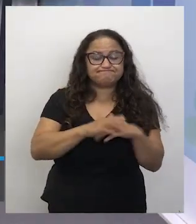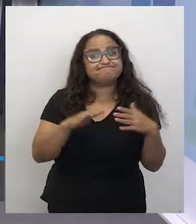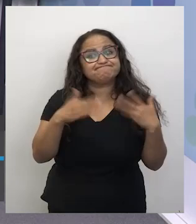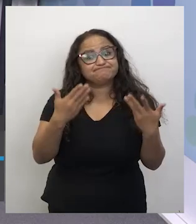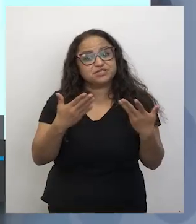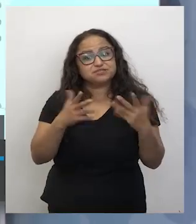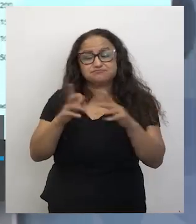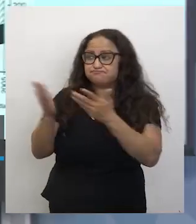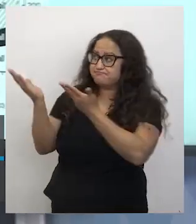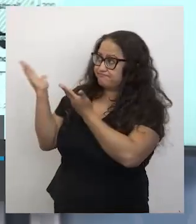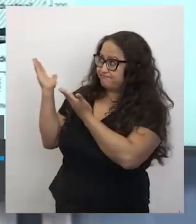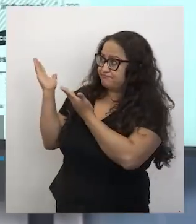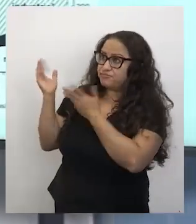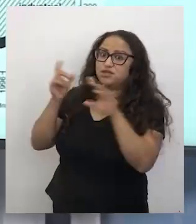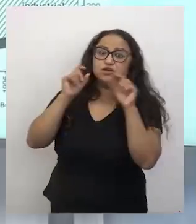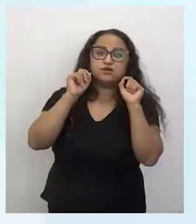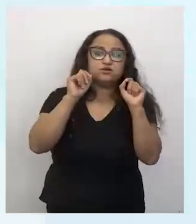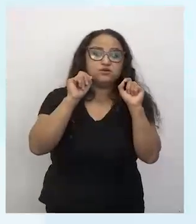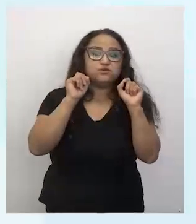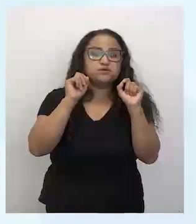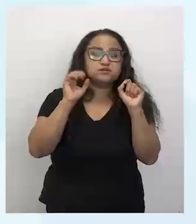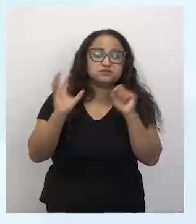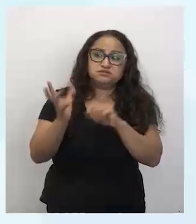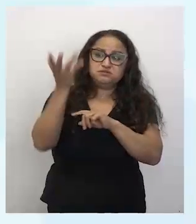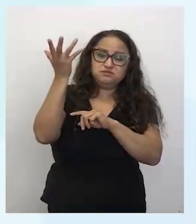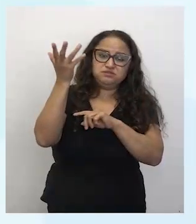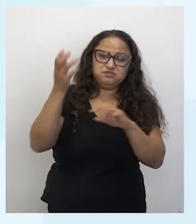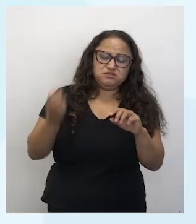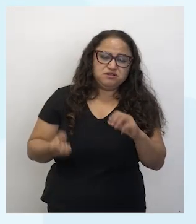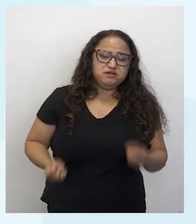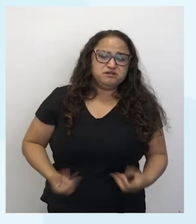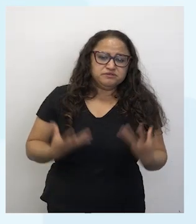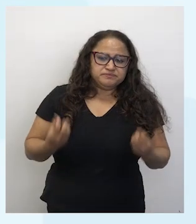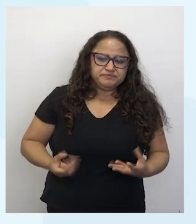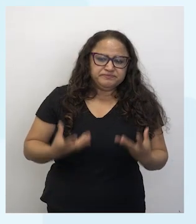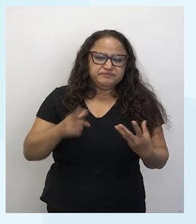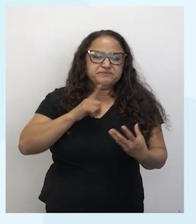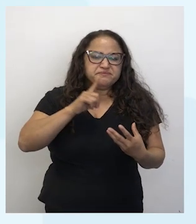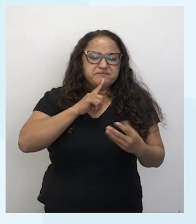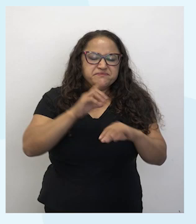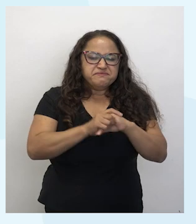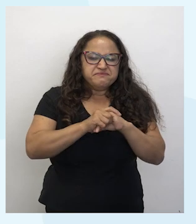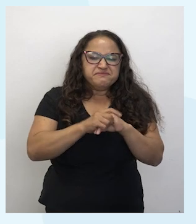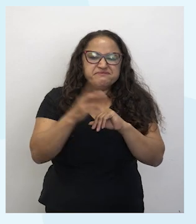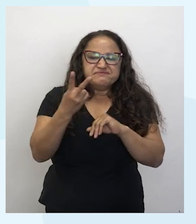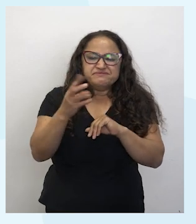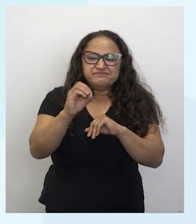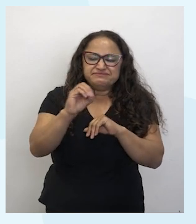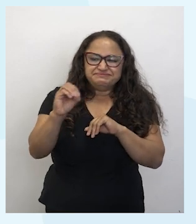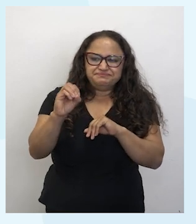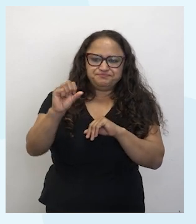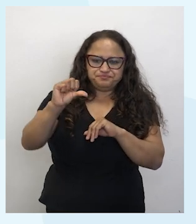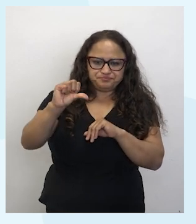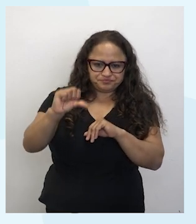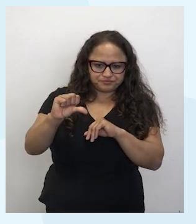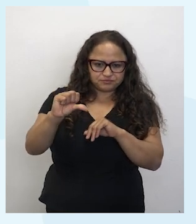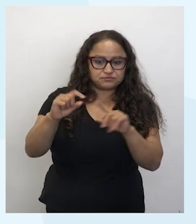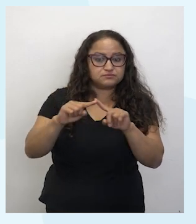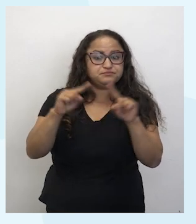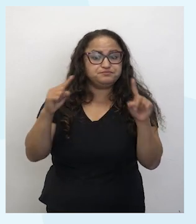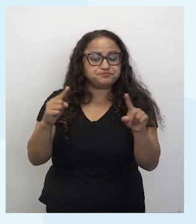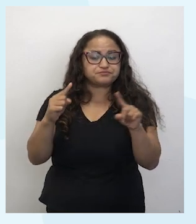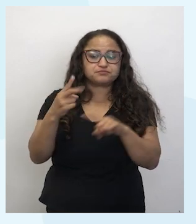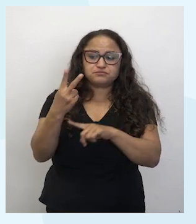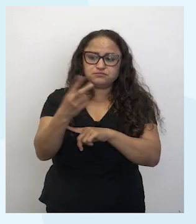nessa imagem aqui, olha o que está acontecendo com o consumo. Esse é o gráfico, né? Aquele outro que eu tinha mencionado, eu falei 2008, né, Gil? Mas é 2018, né?